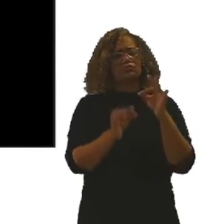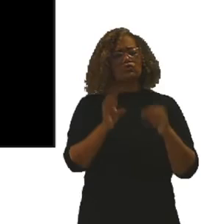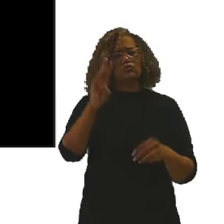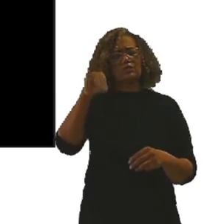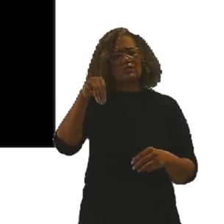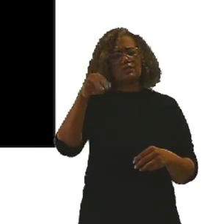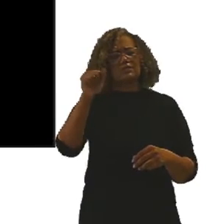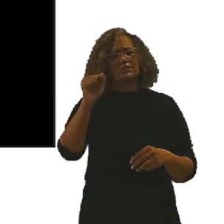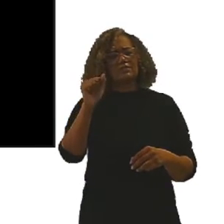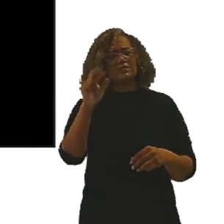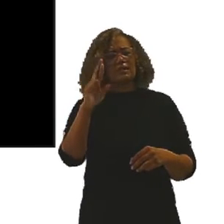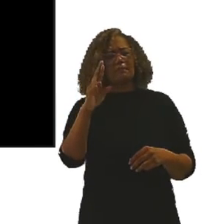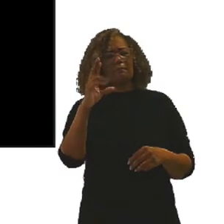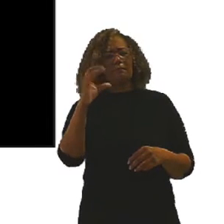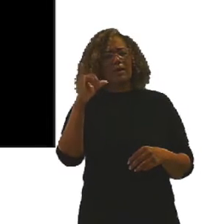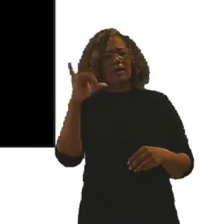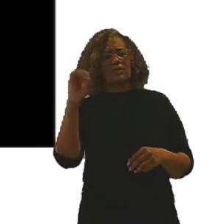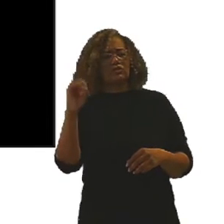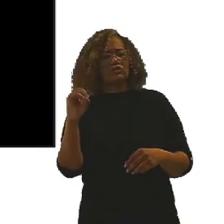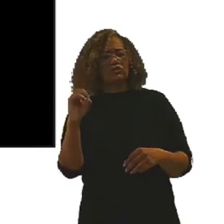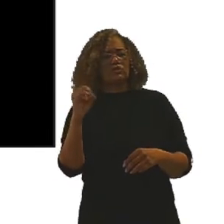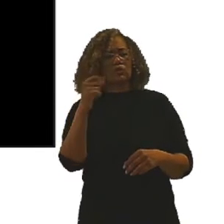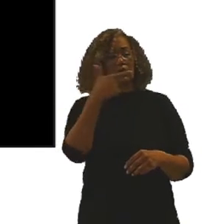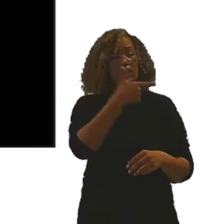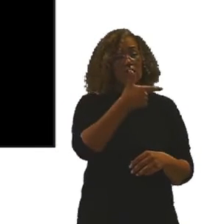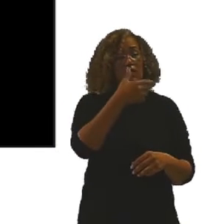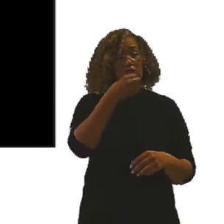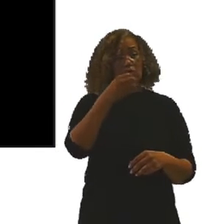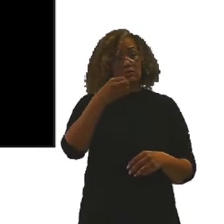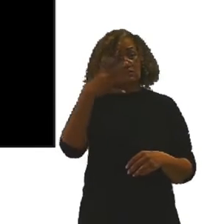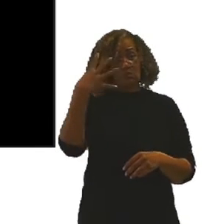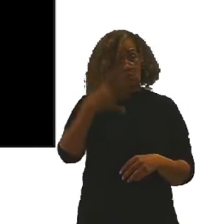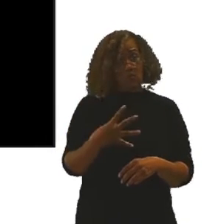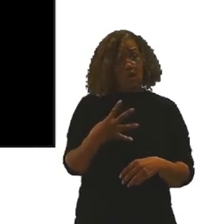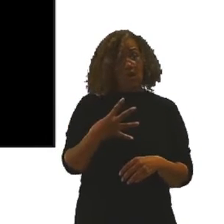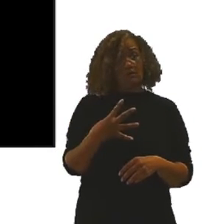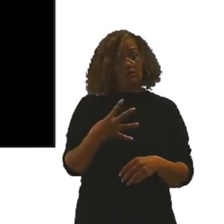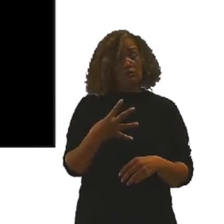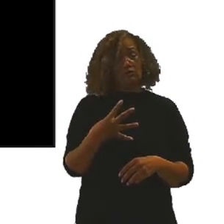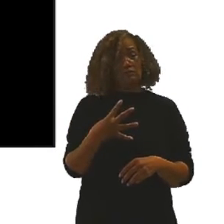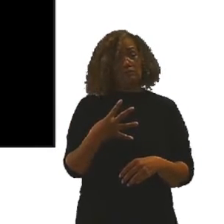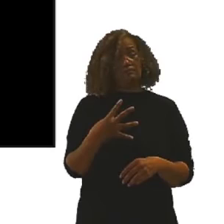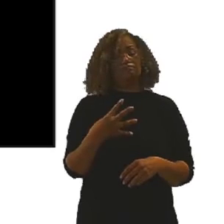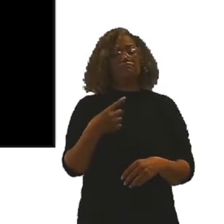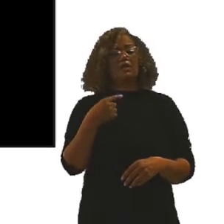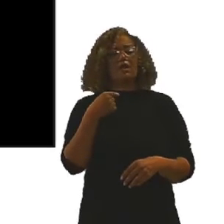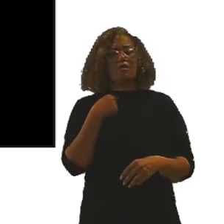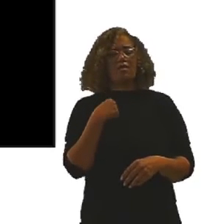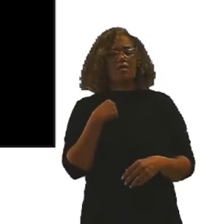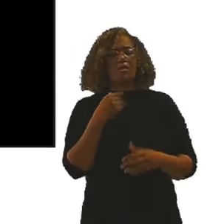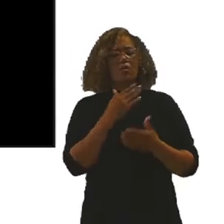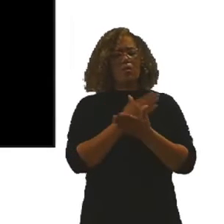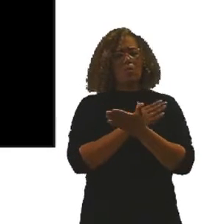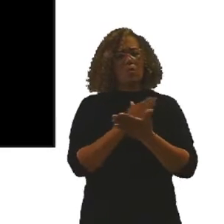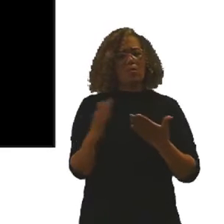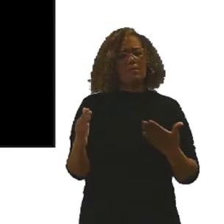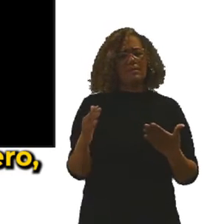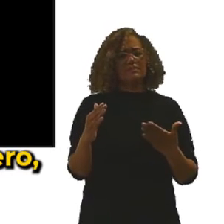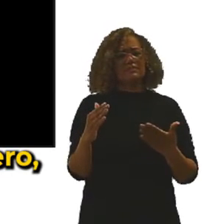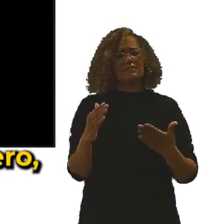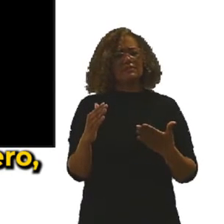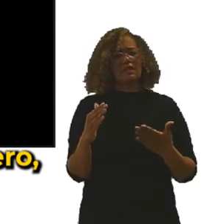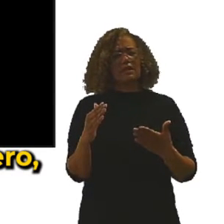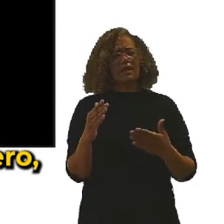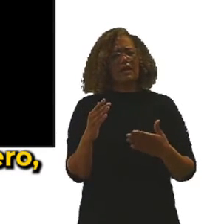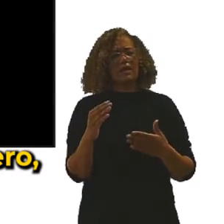em 2004, doutora Luciana, quando eu fui iniciar a minha tese